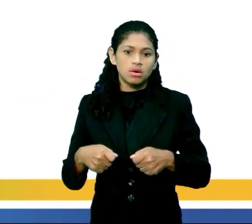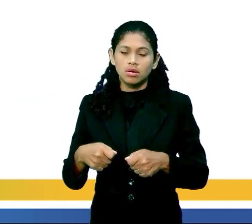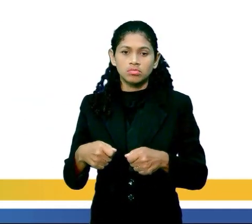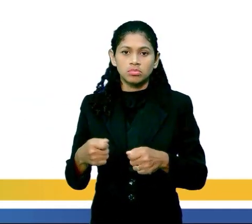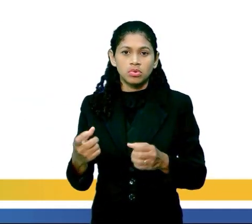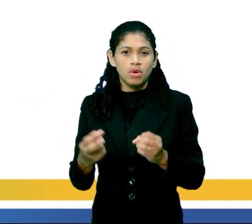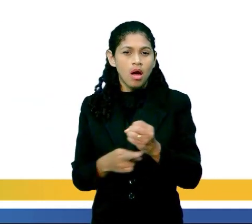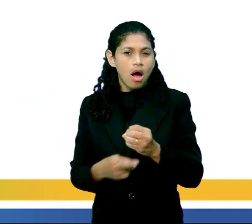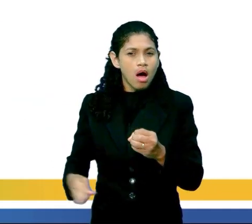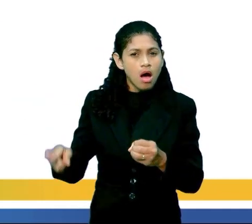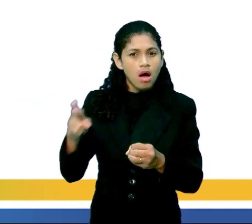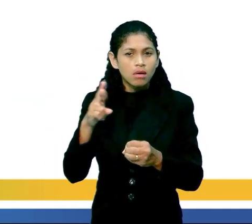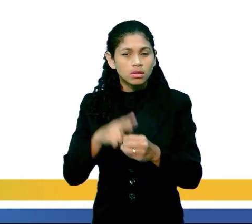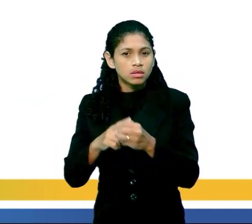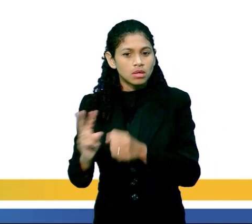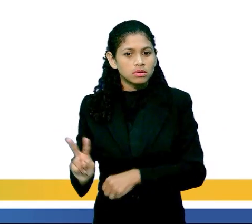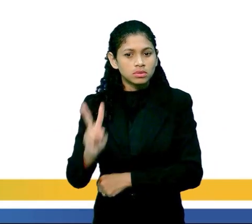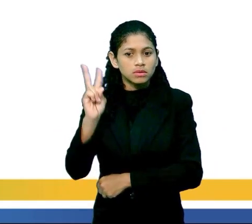valores locais,